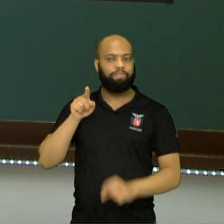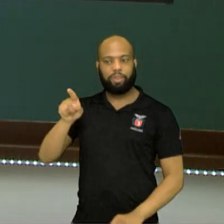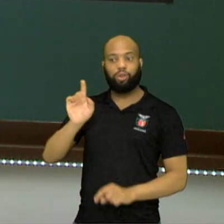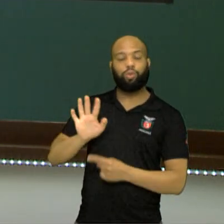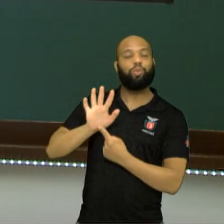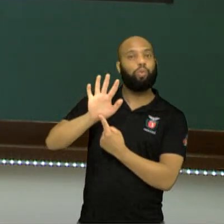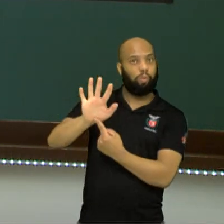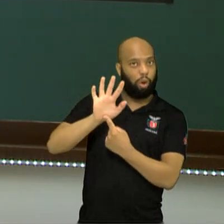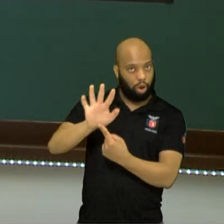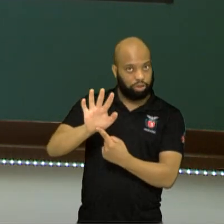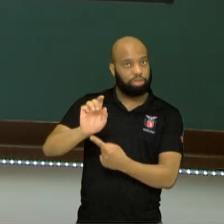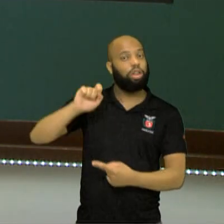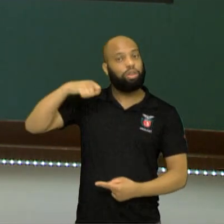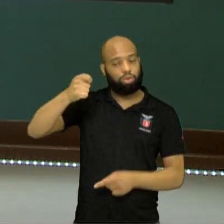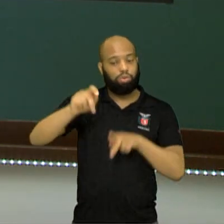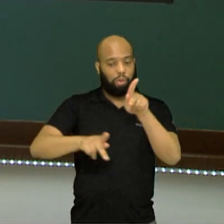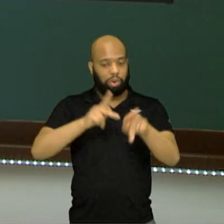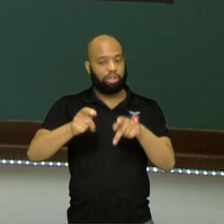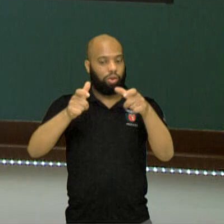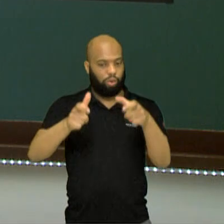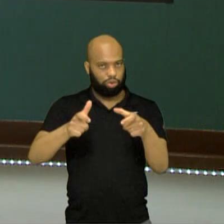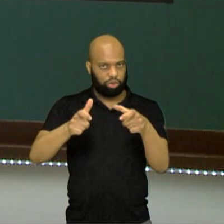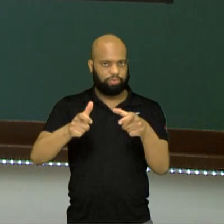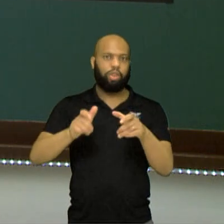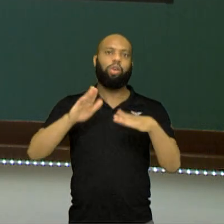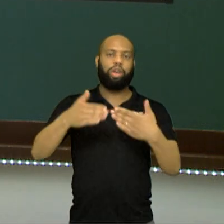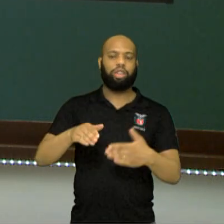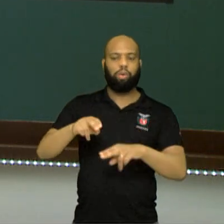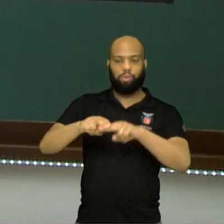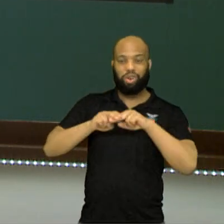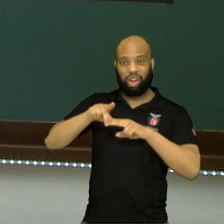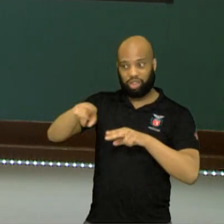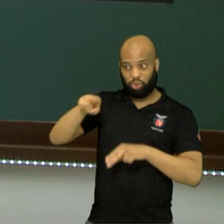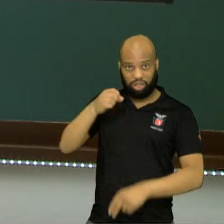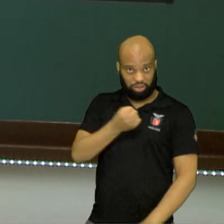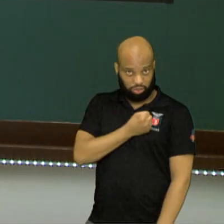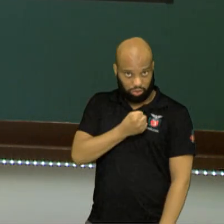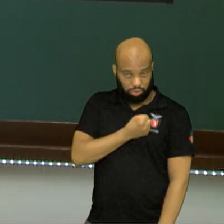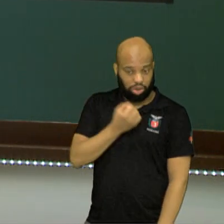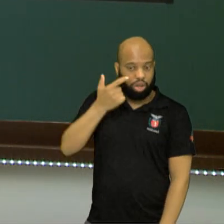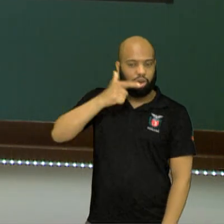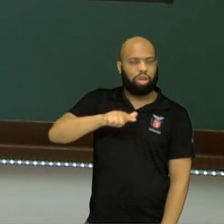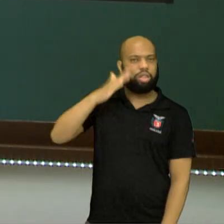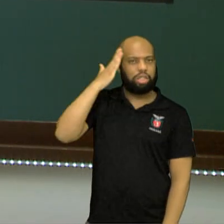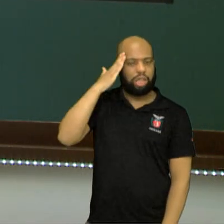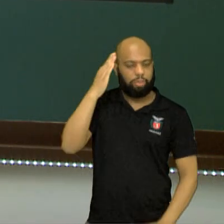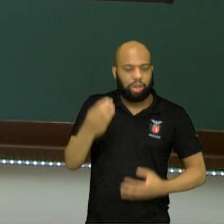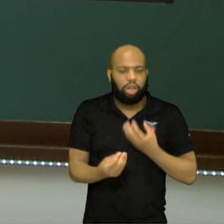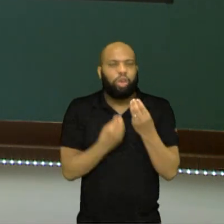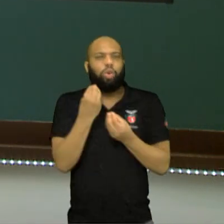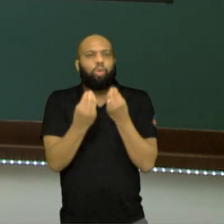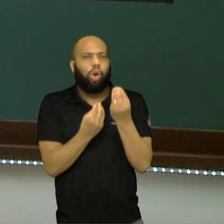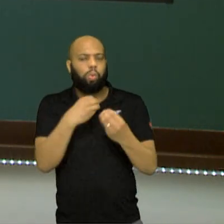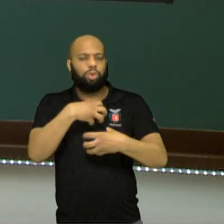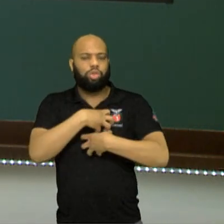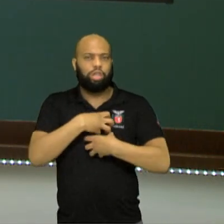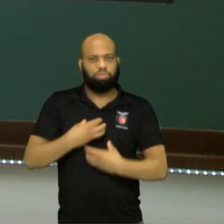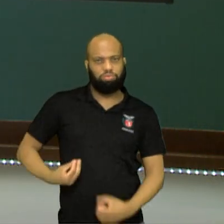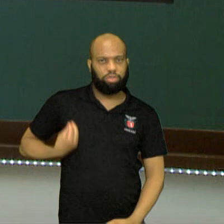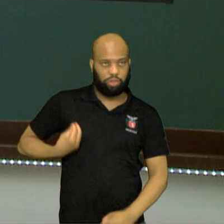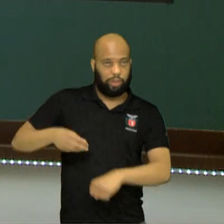para estudar a população de um determinado lugar. Então, através do IDH, nós conseguimos saber como que estão as condições de um determinado